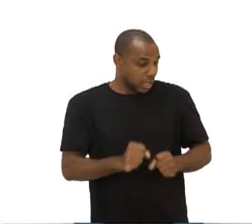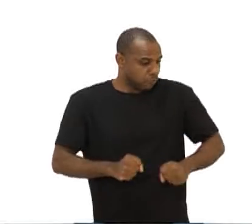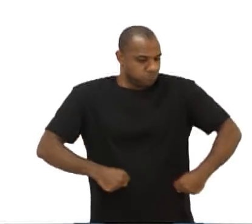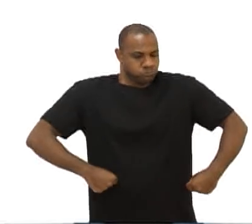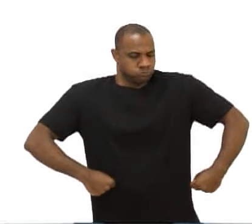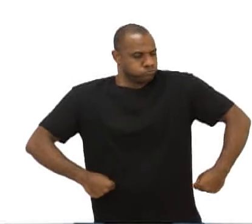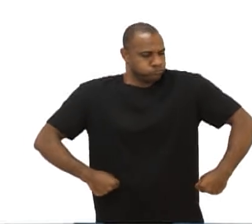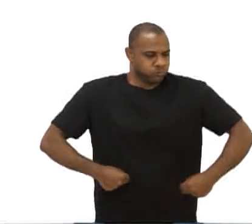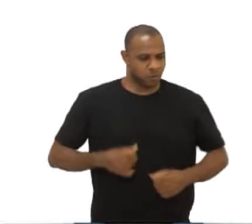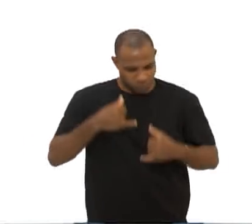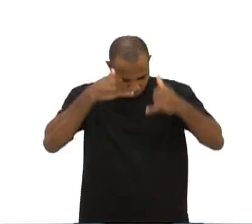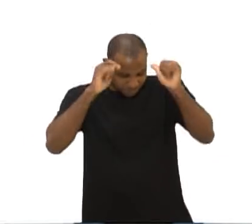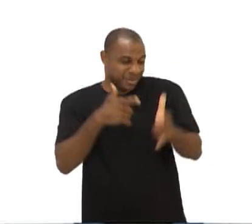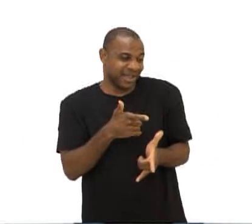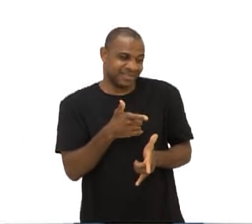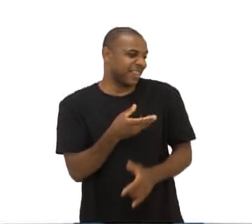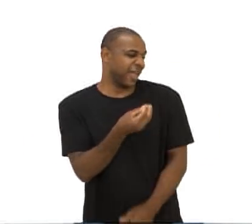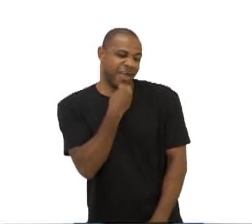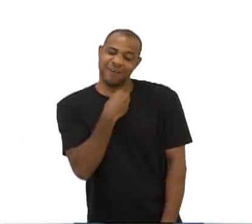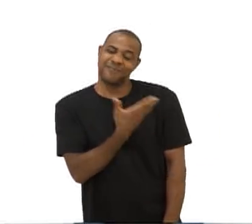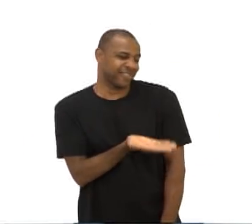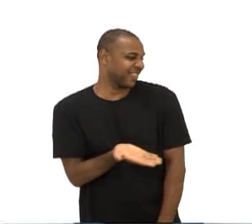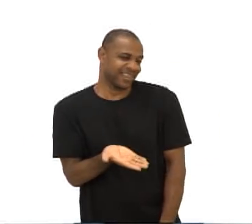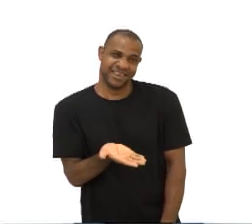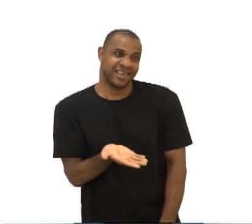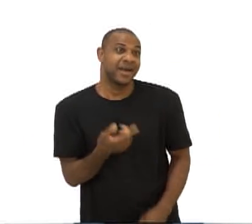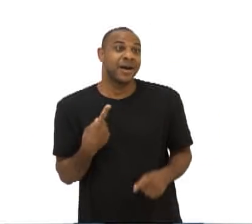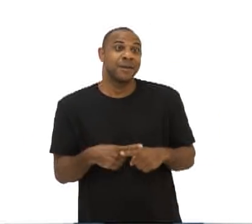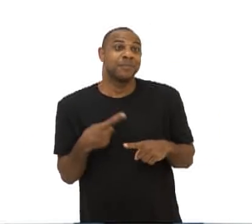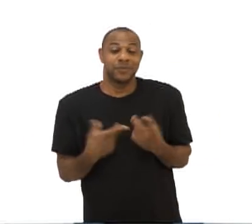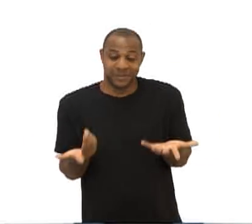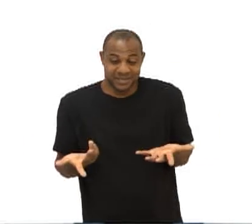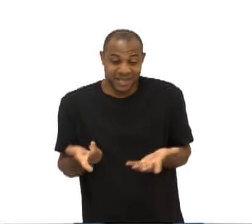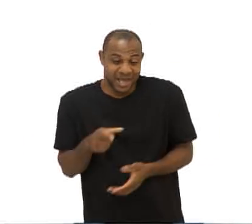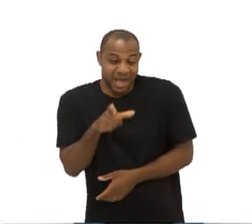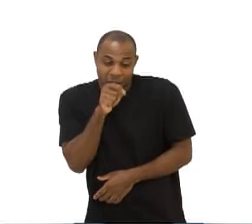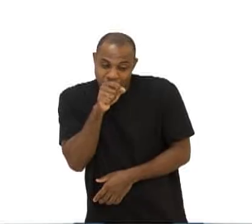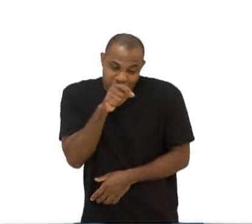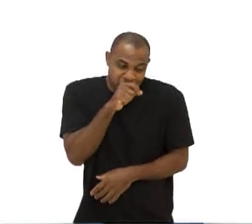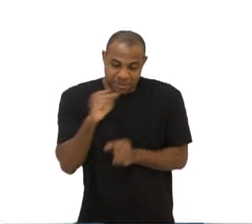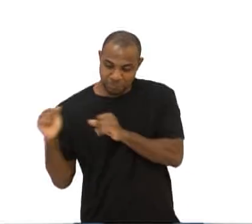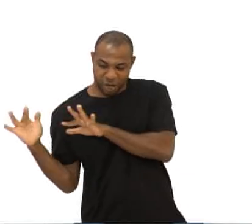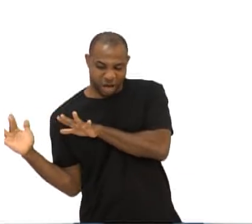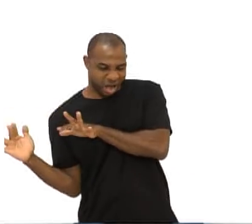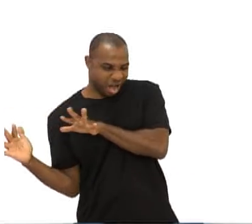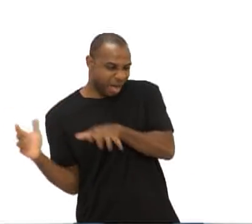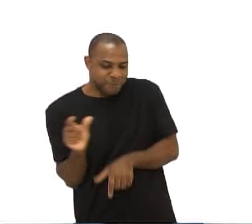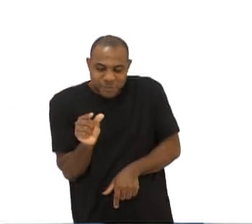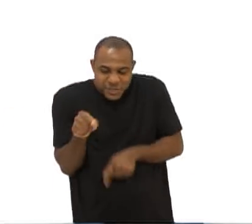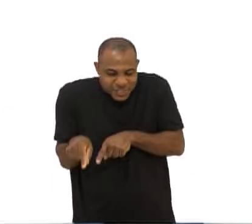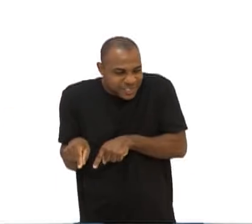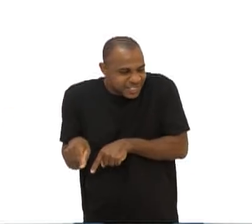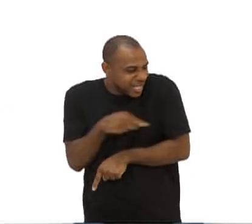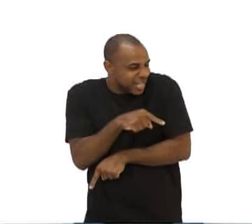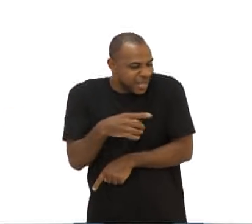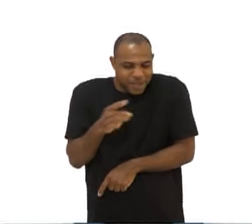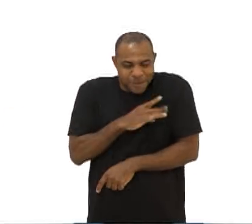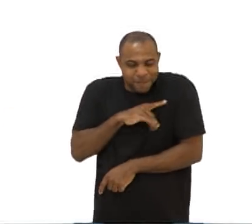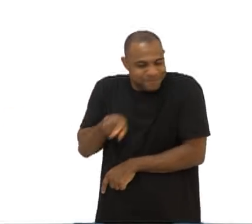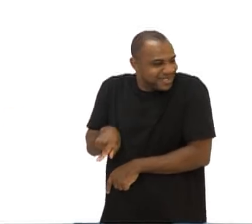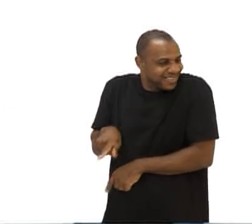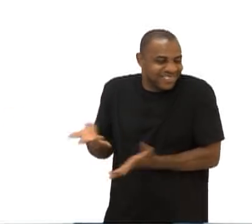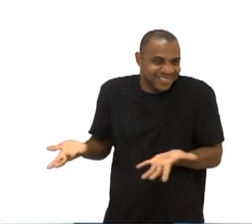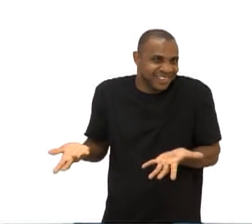forte, mas ele é impotente, que é atacado por formigas frágeis e pequenas e foge delas. Estão